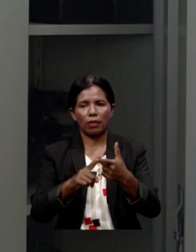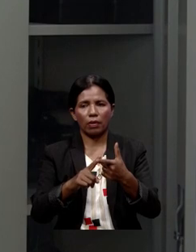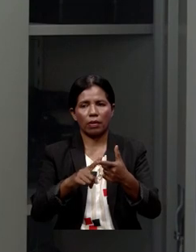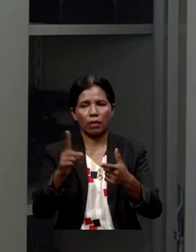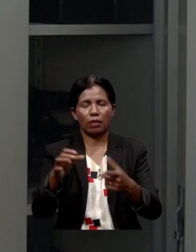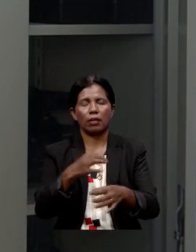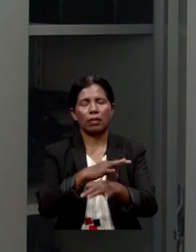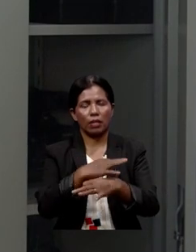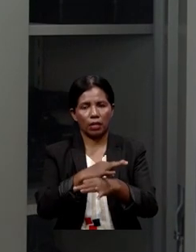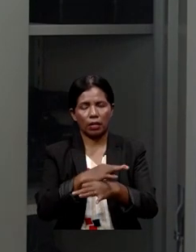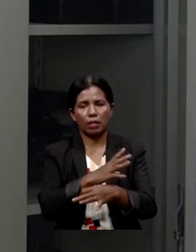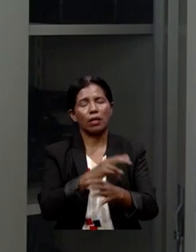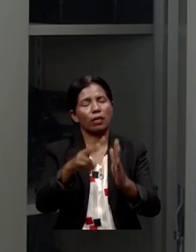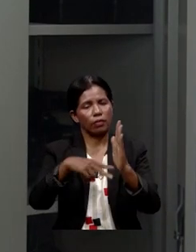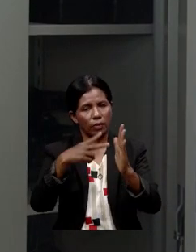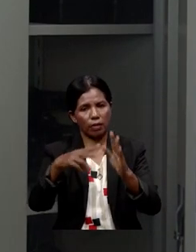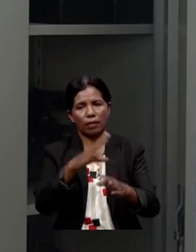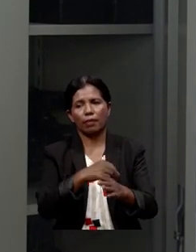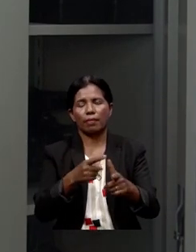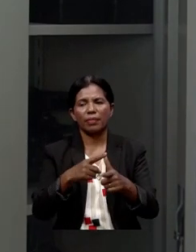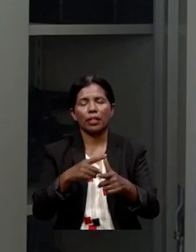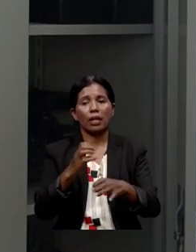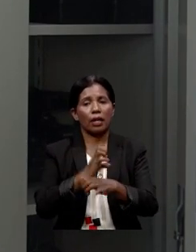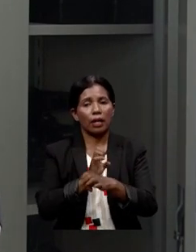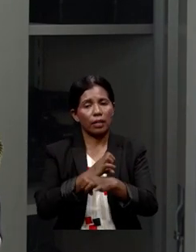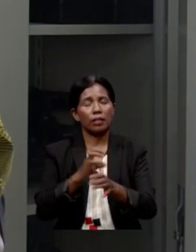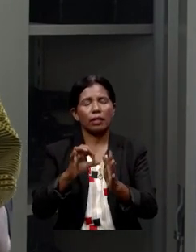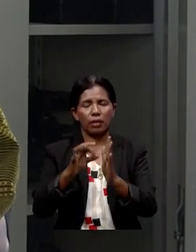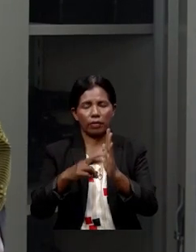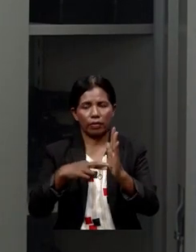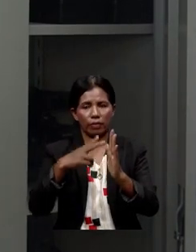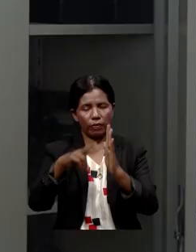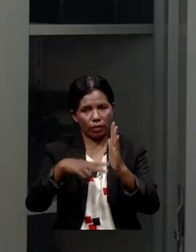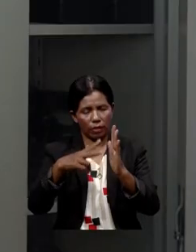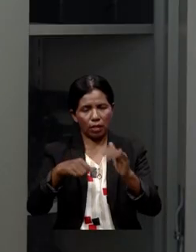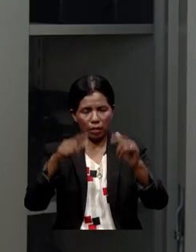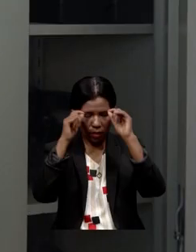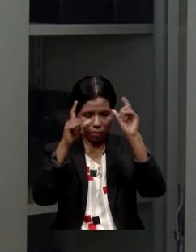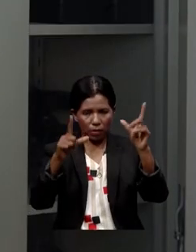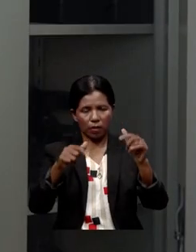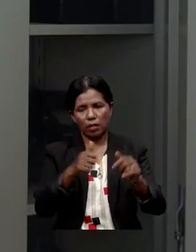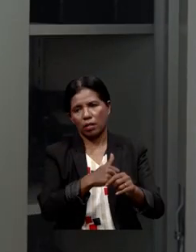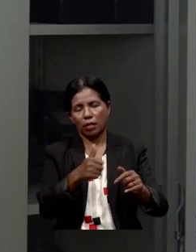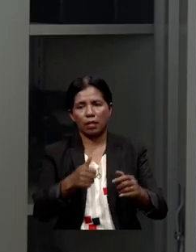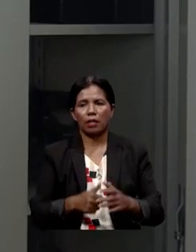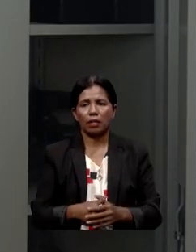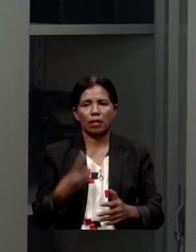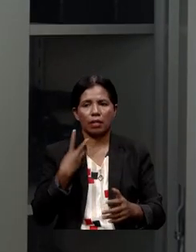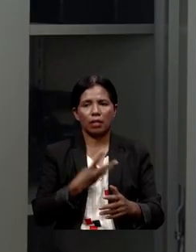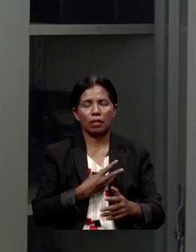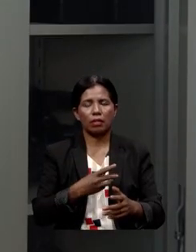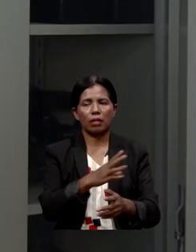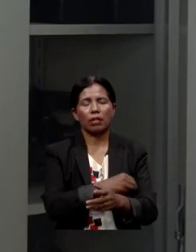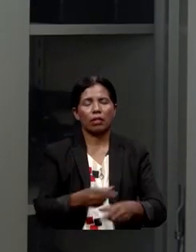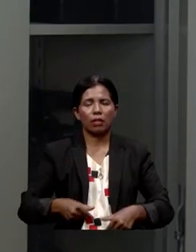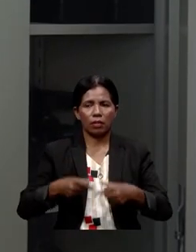edit vídeo e dubbing. Mas se tá tendo kata que Timor, balung iha na balung si daw kiha tanda na ita sento formasaw